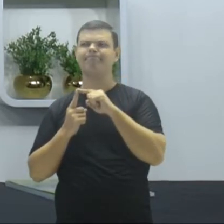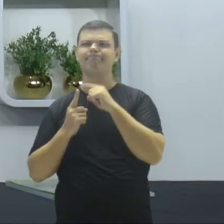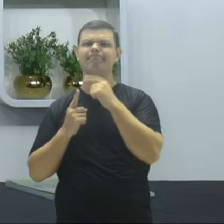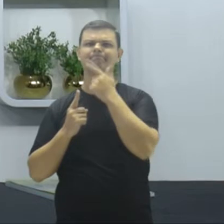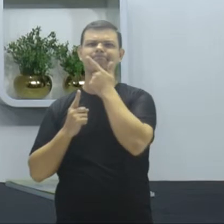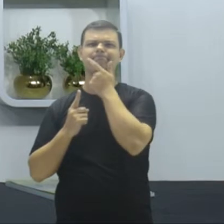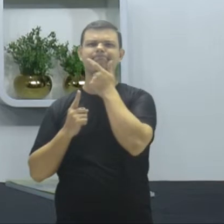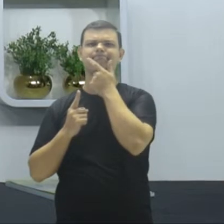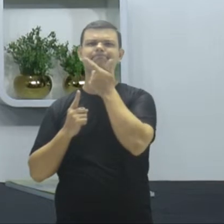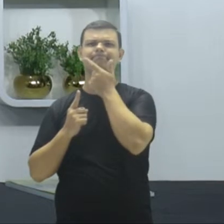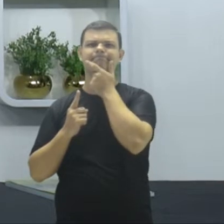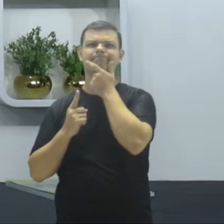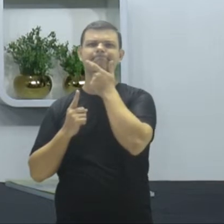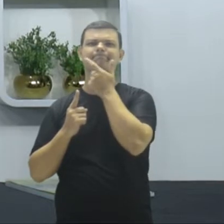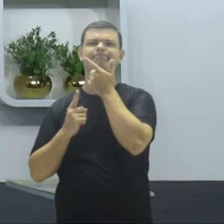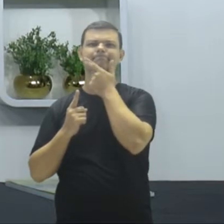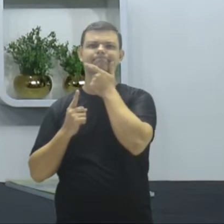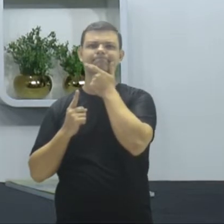Pense.